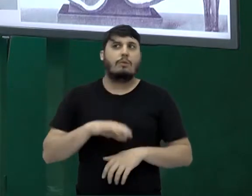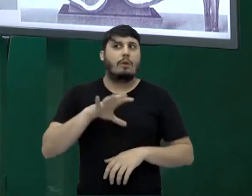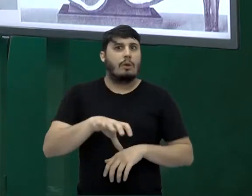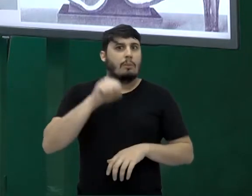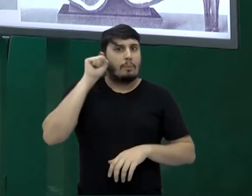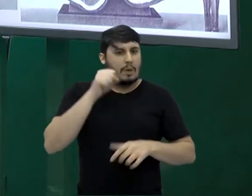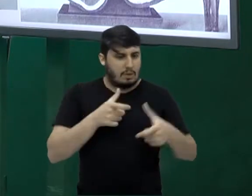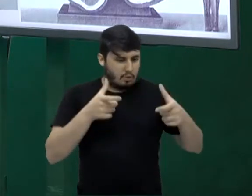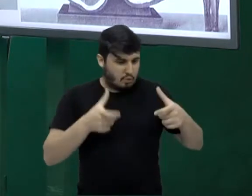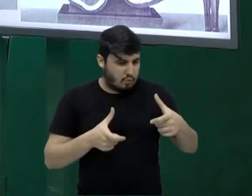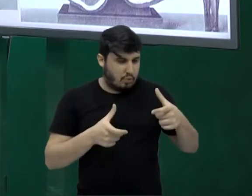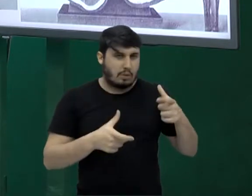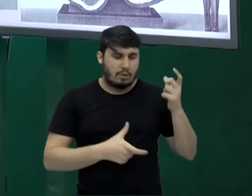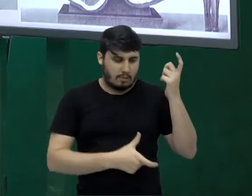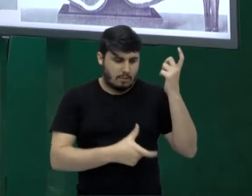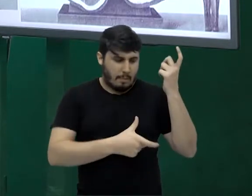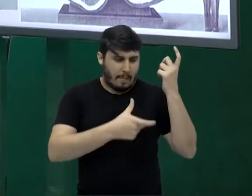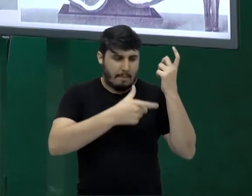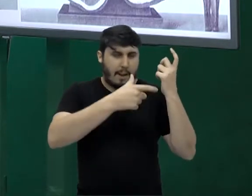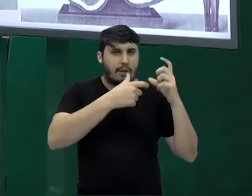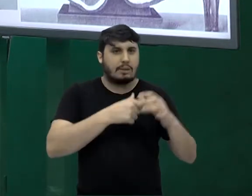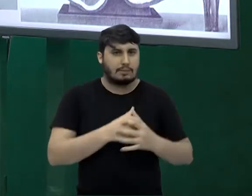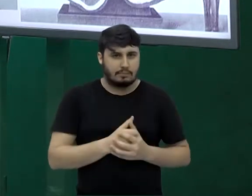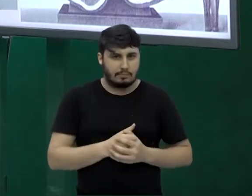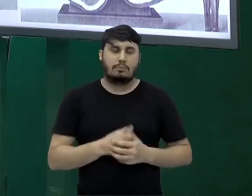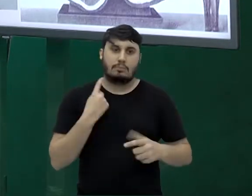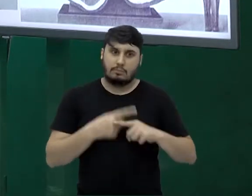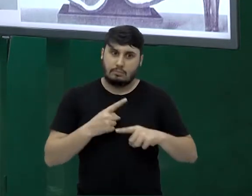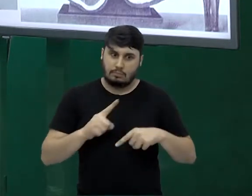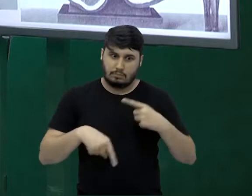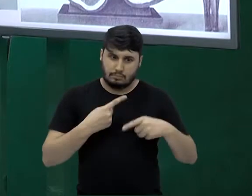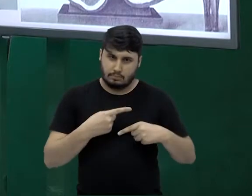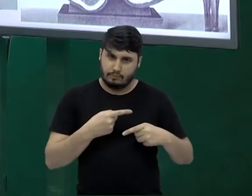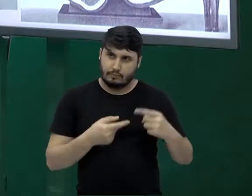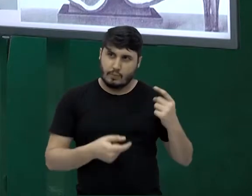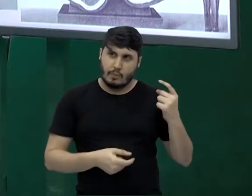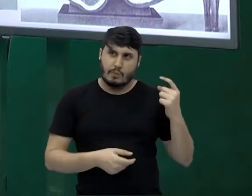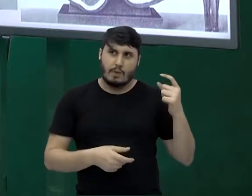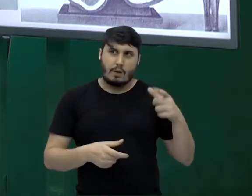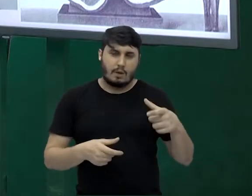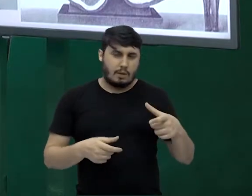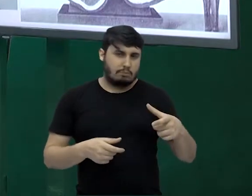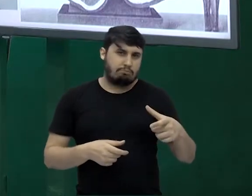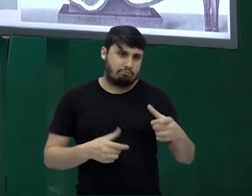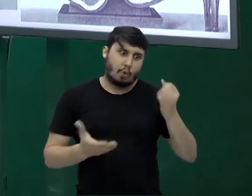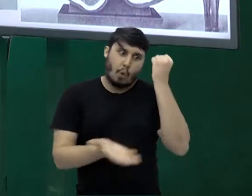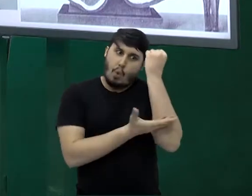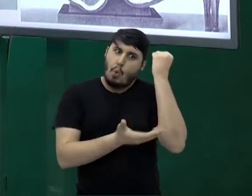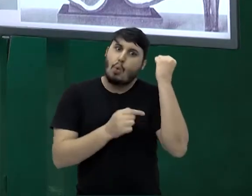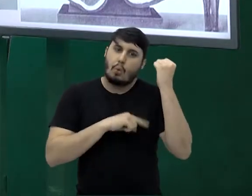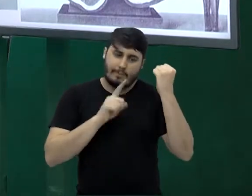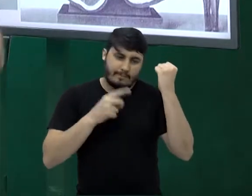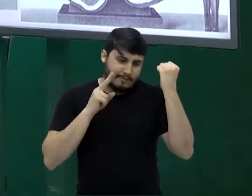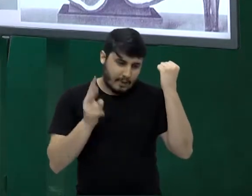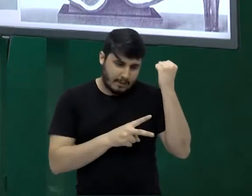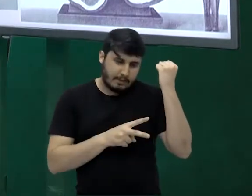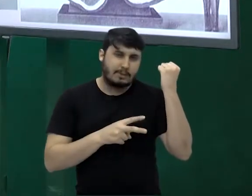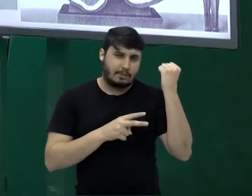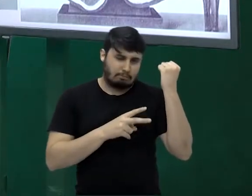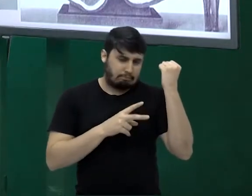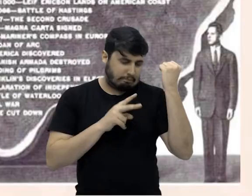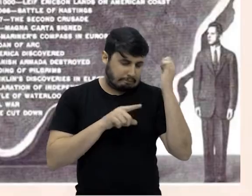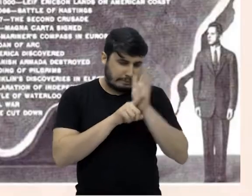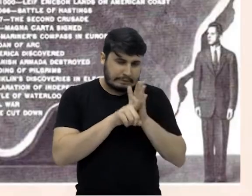dela, de anel de crescimento, tá? Voltando, né? Quando ela foi cortada, e você foi voltando.